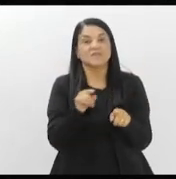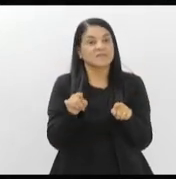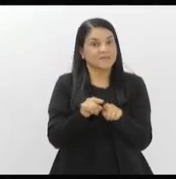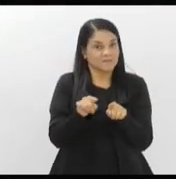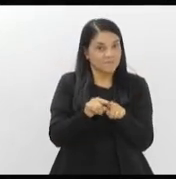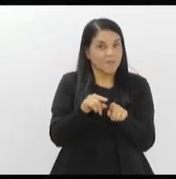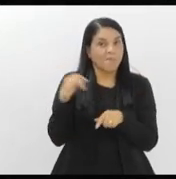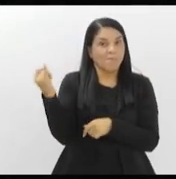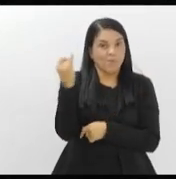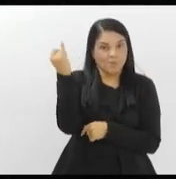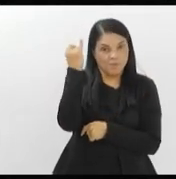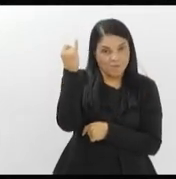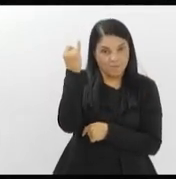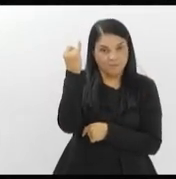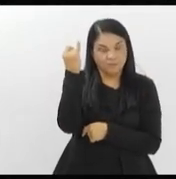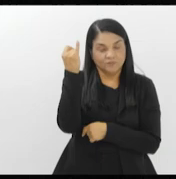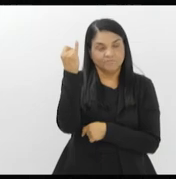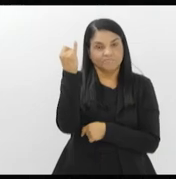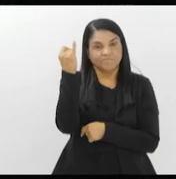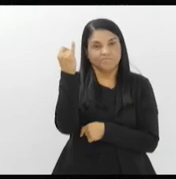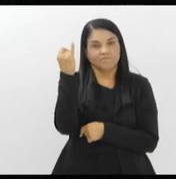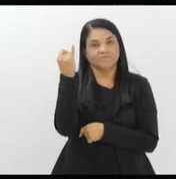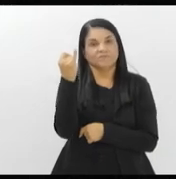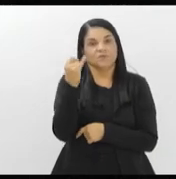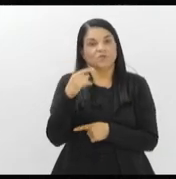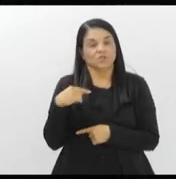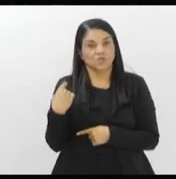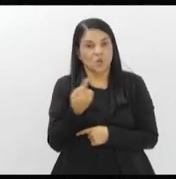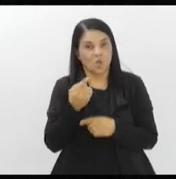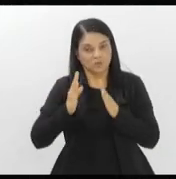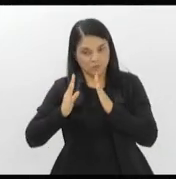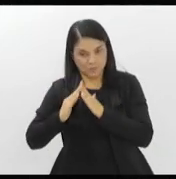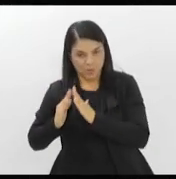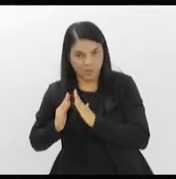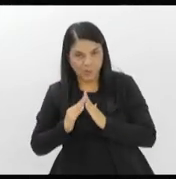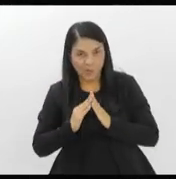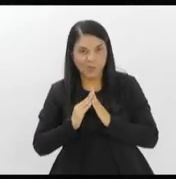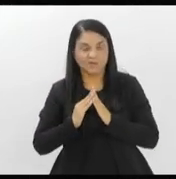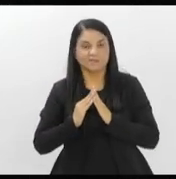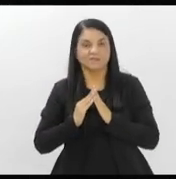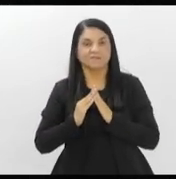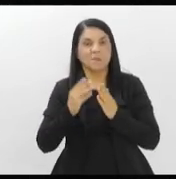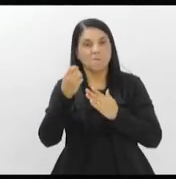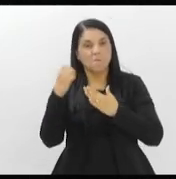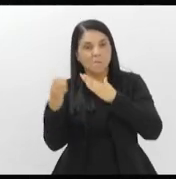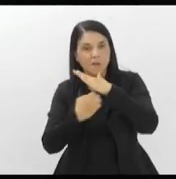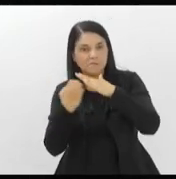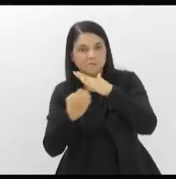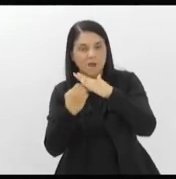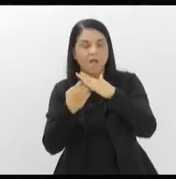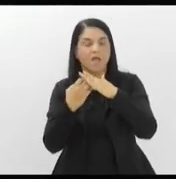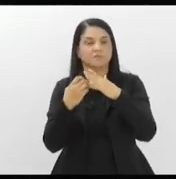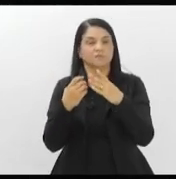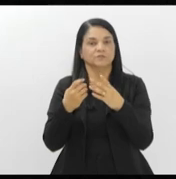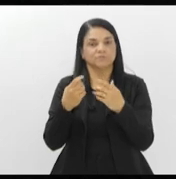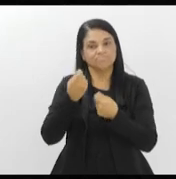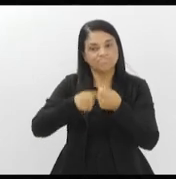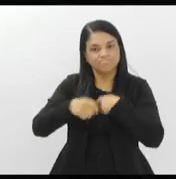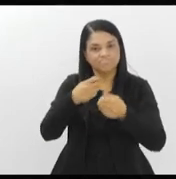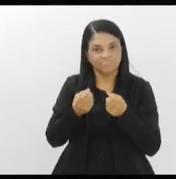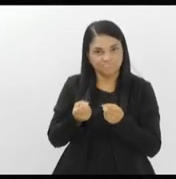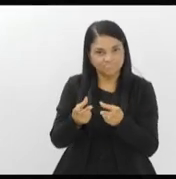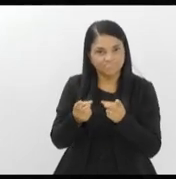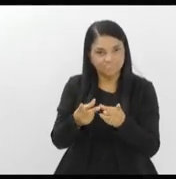tão importante quanto, os nossos moradores, empresários, comerciantes, que